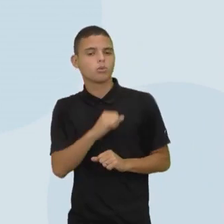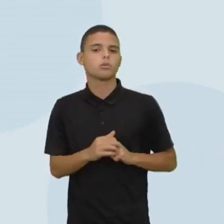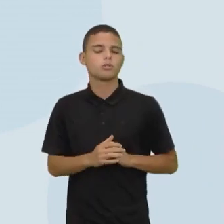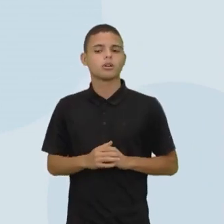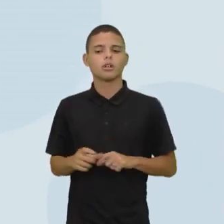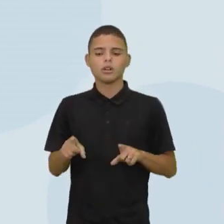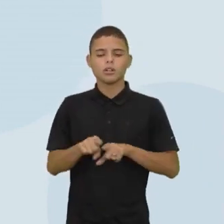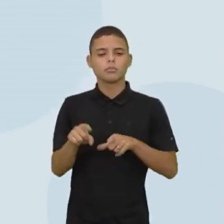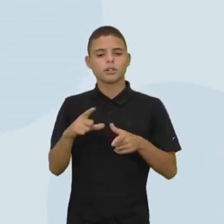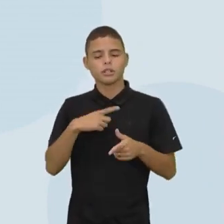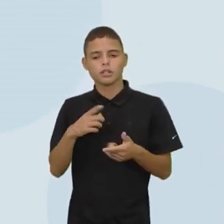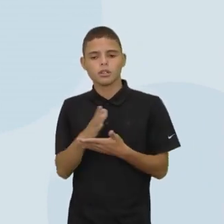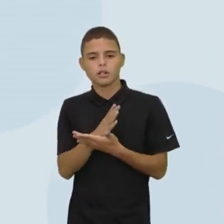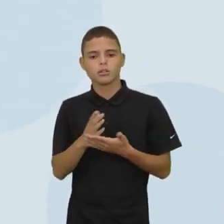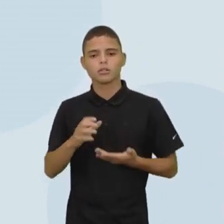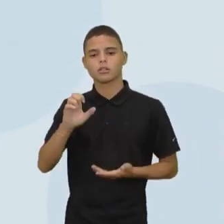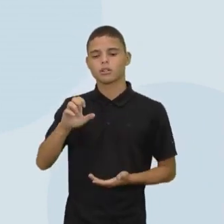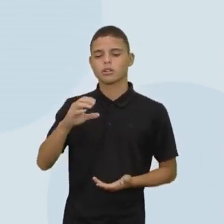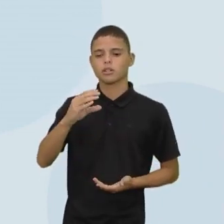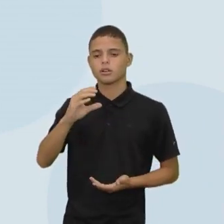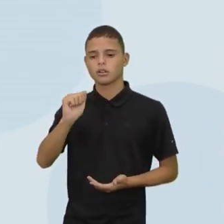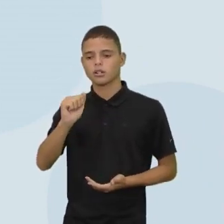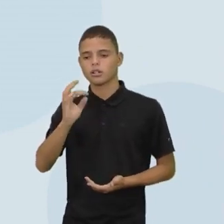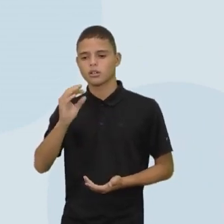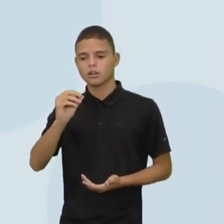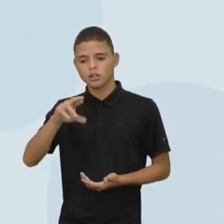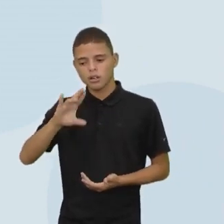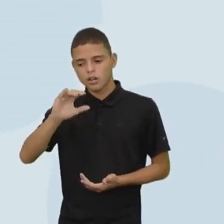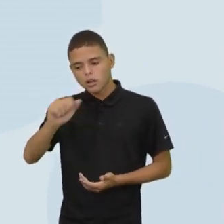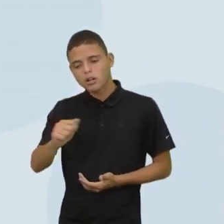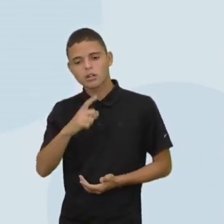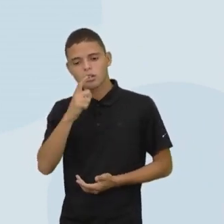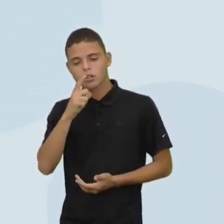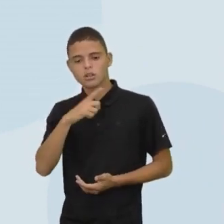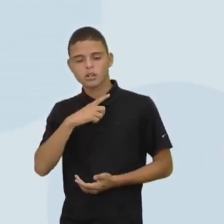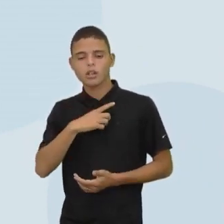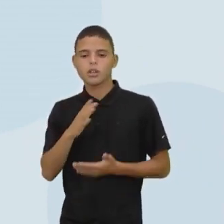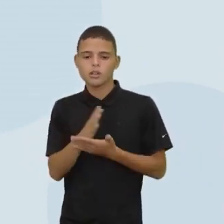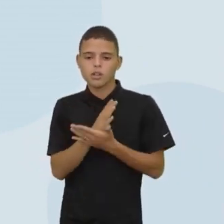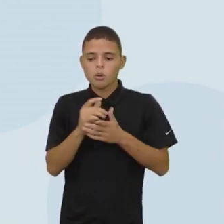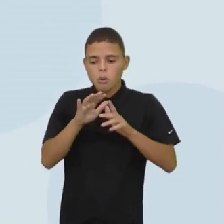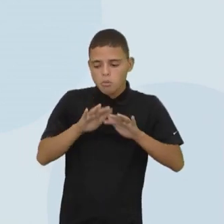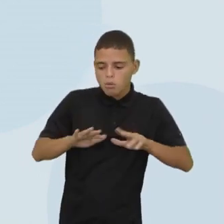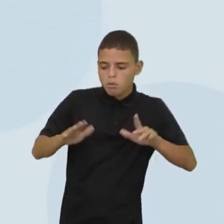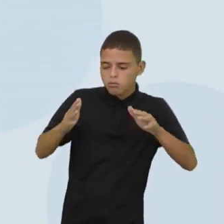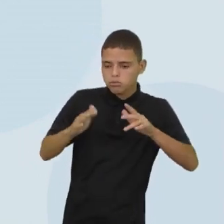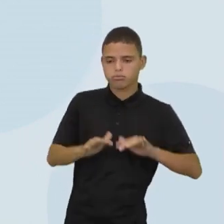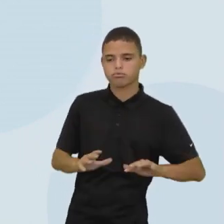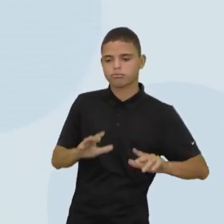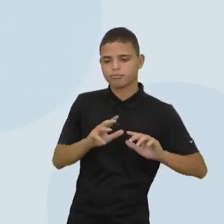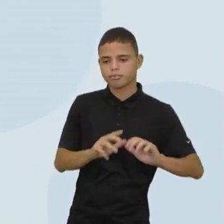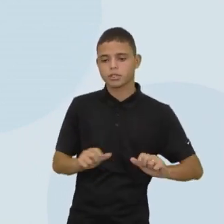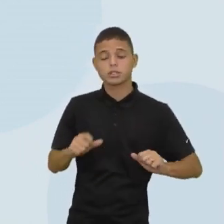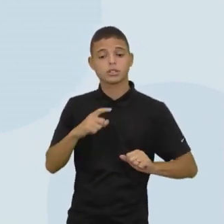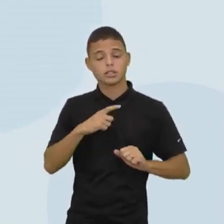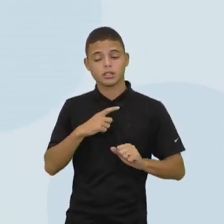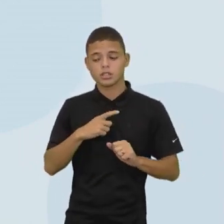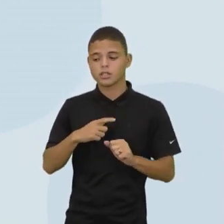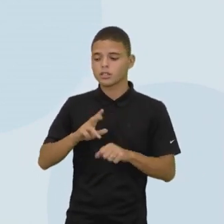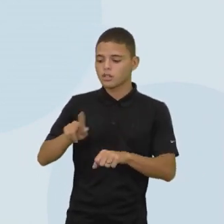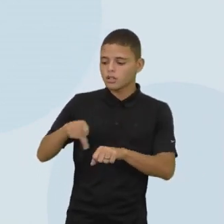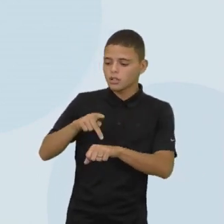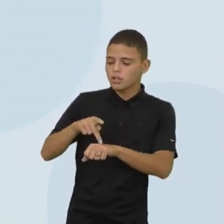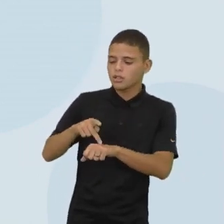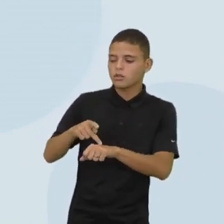clima equatorial, né? Tem os climas desérticos. Na região da Índia, nós temos lá os climas denominados hoje